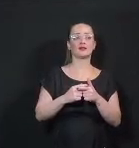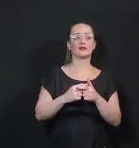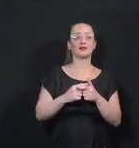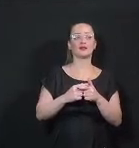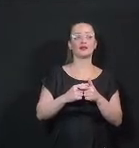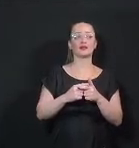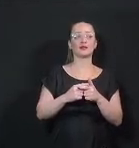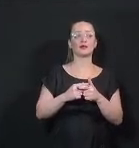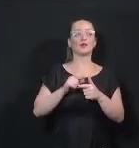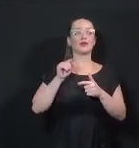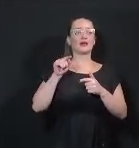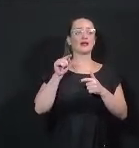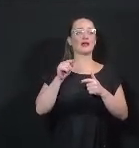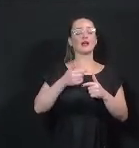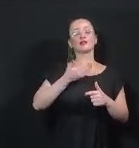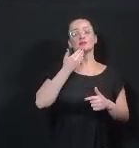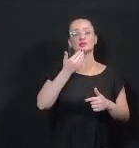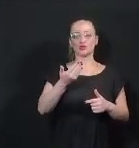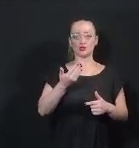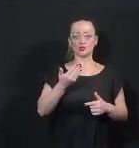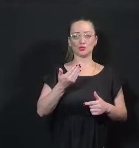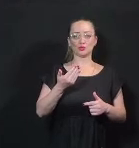o que elas reivindicavam